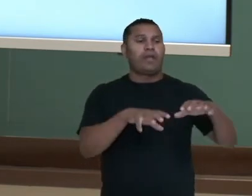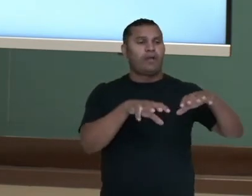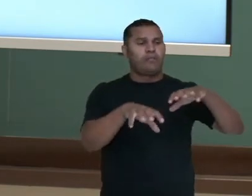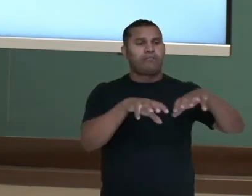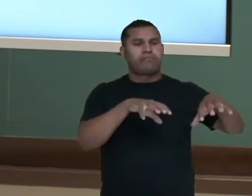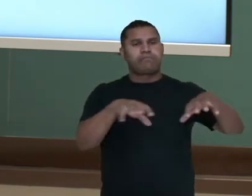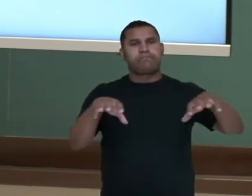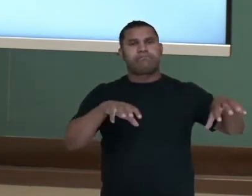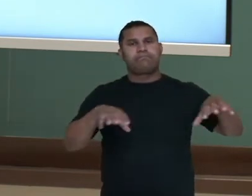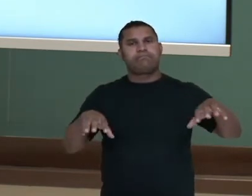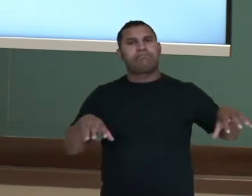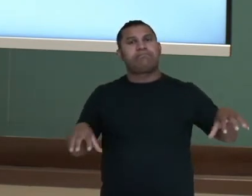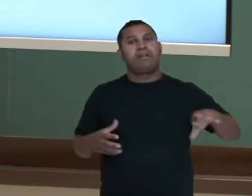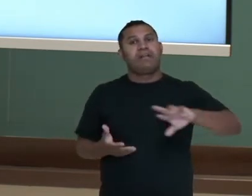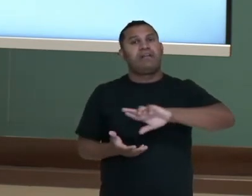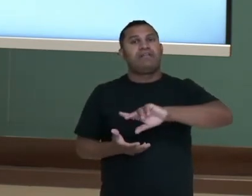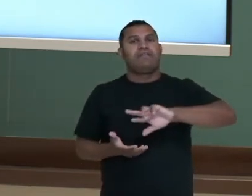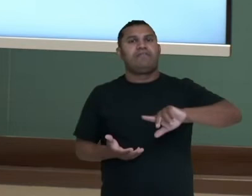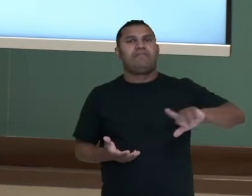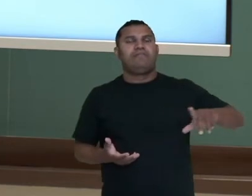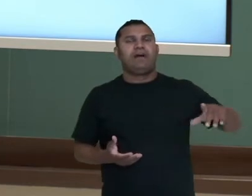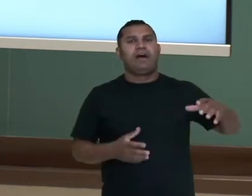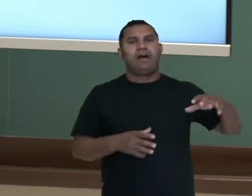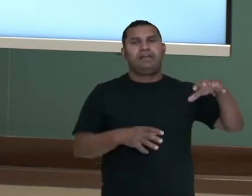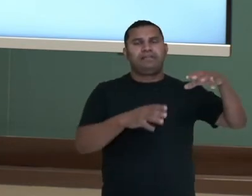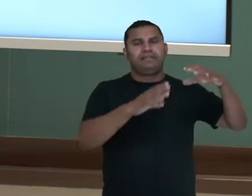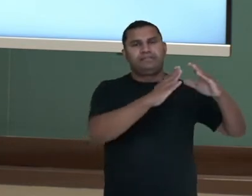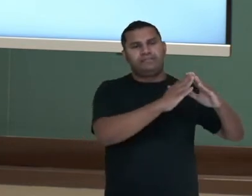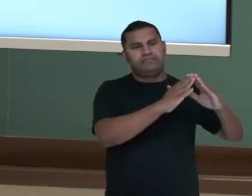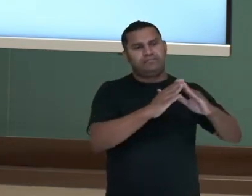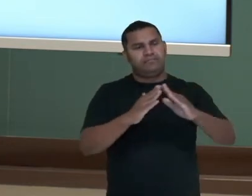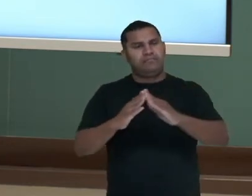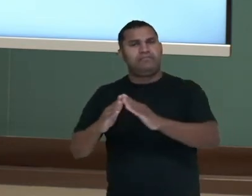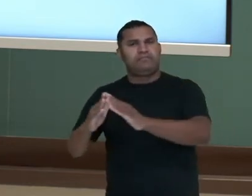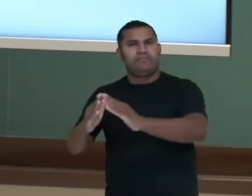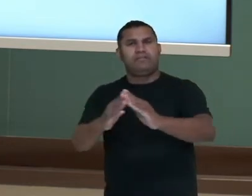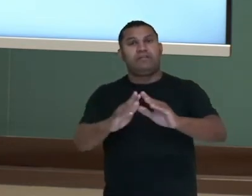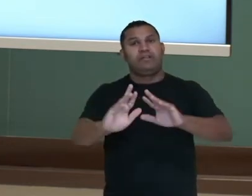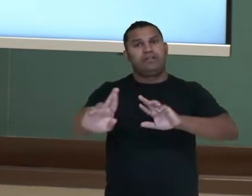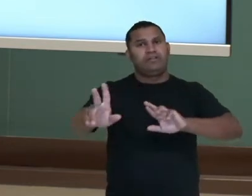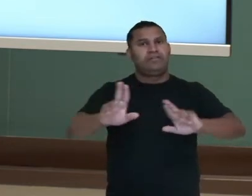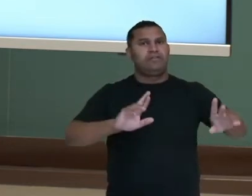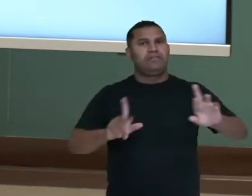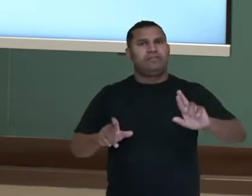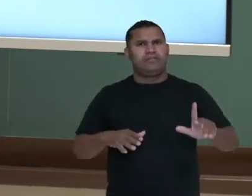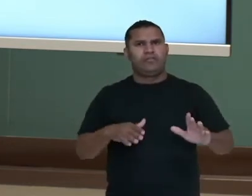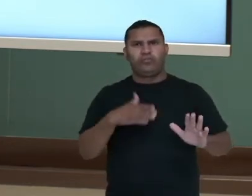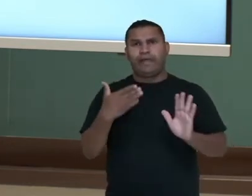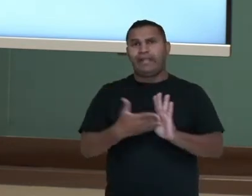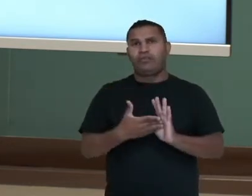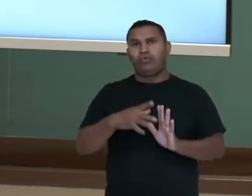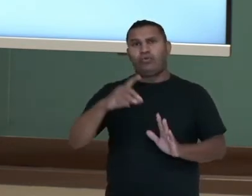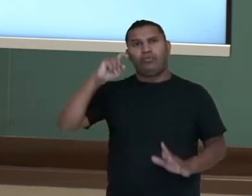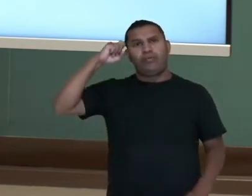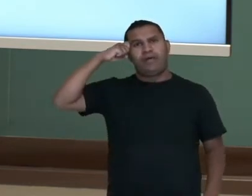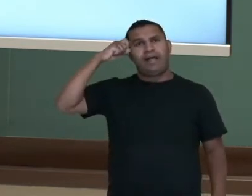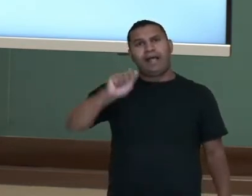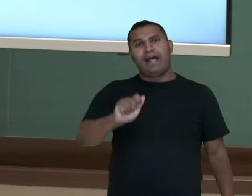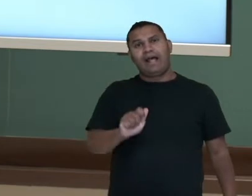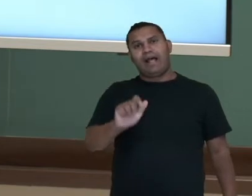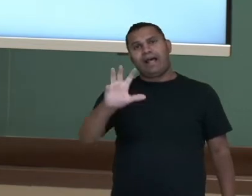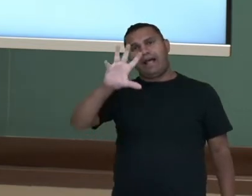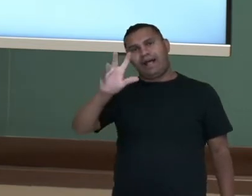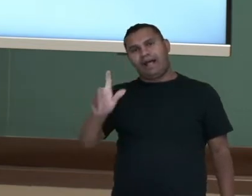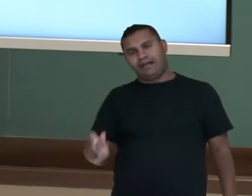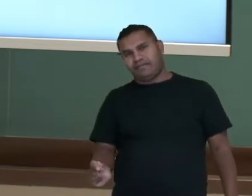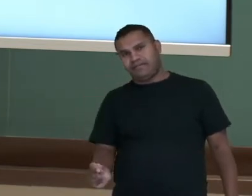de etnias que guerreavam e faziam dos povos vencidos escravos. Então não era todo o continente africano que escravizava os